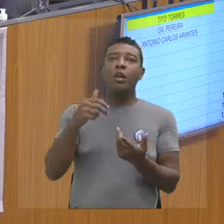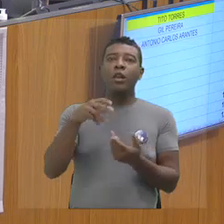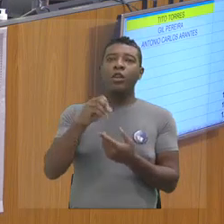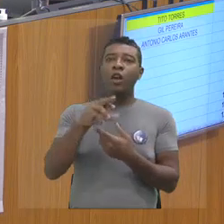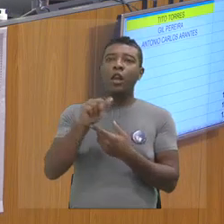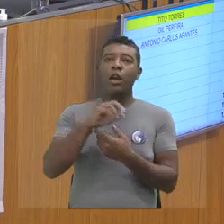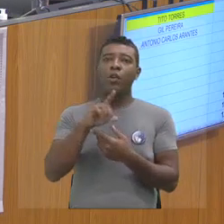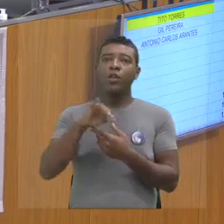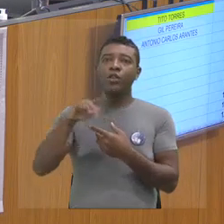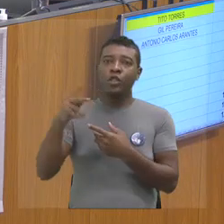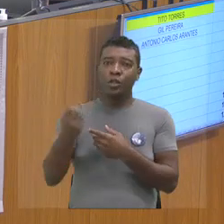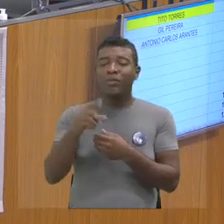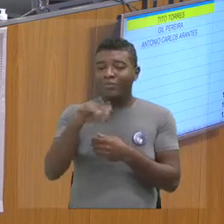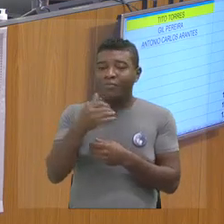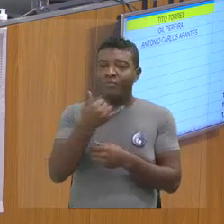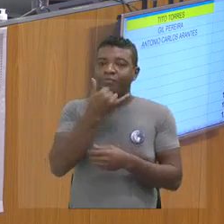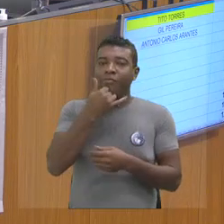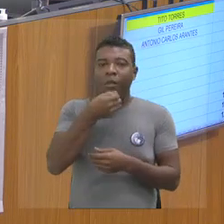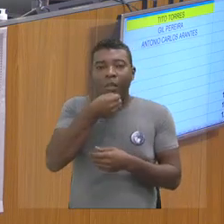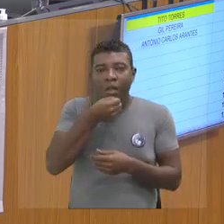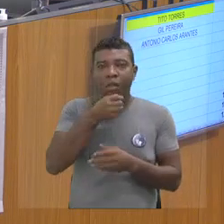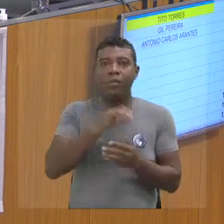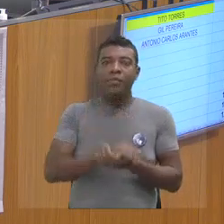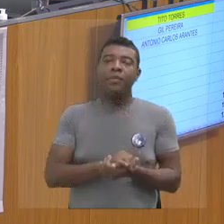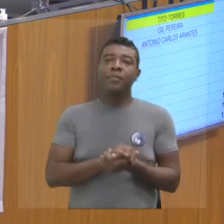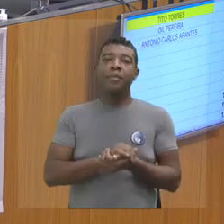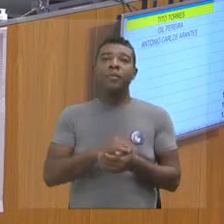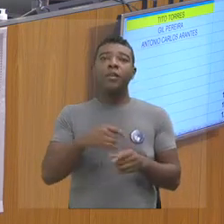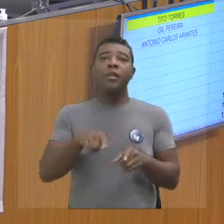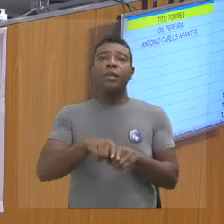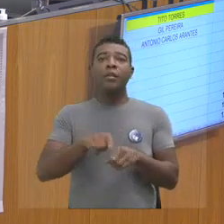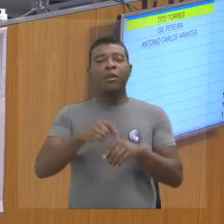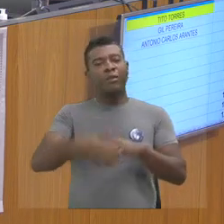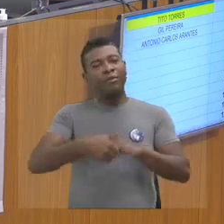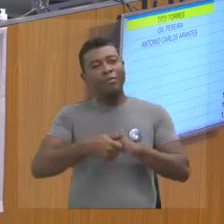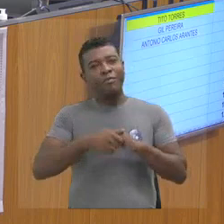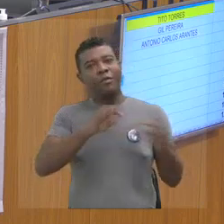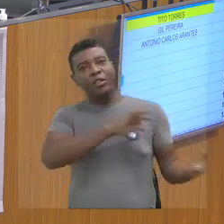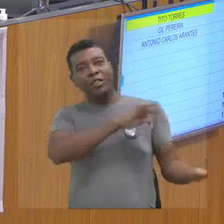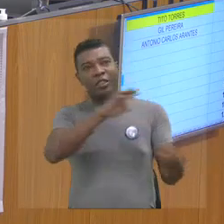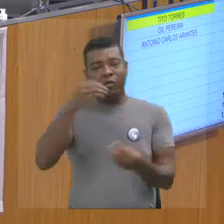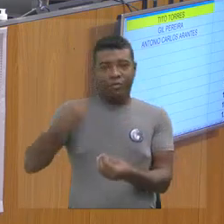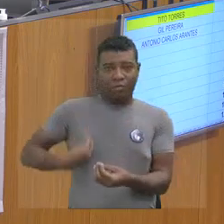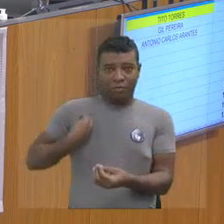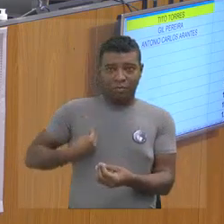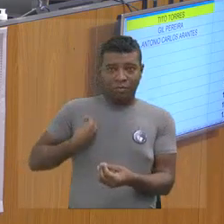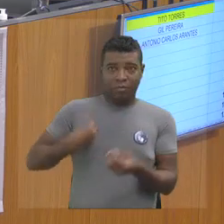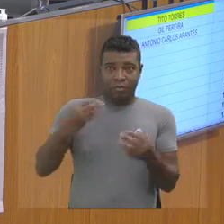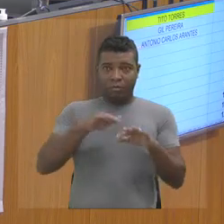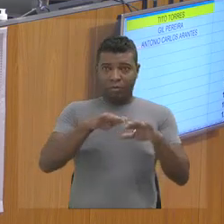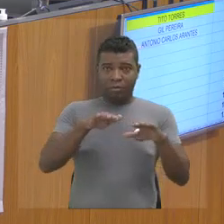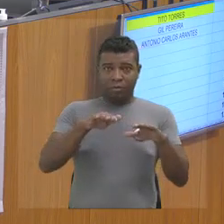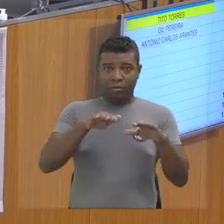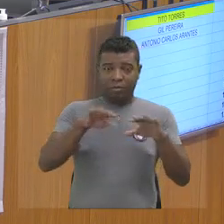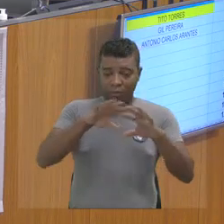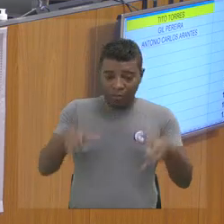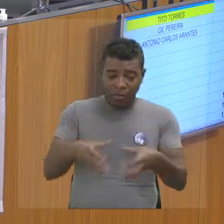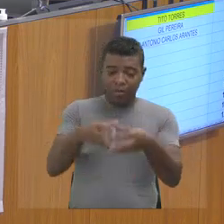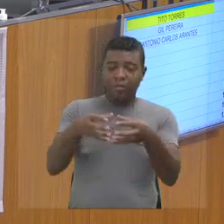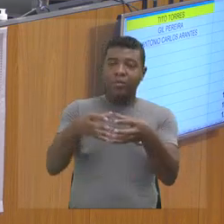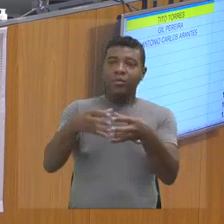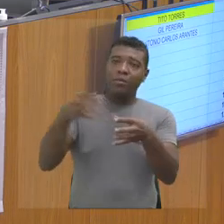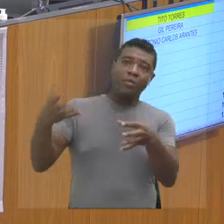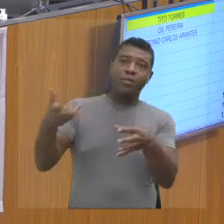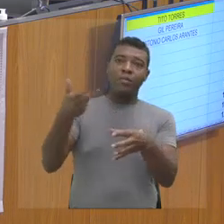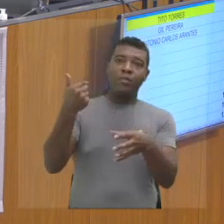perdão desculpa é saudar todos os membros é dessa equipe maravilhosa e